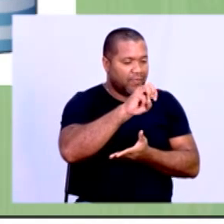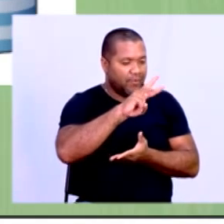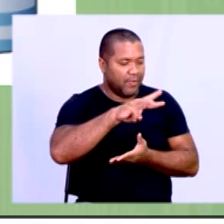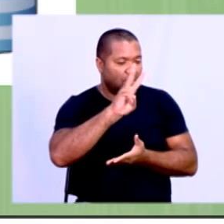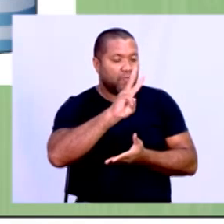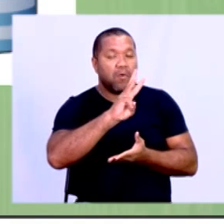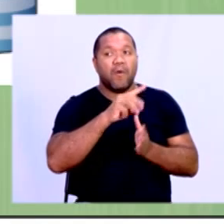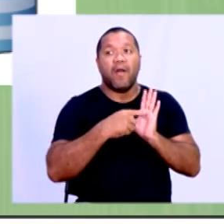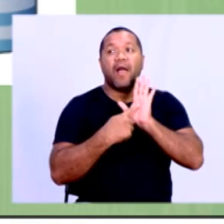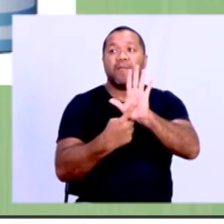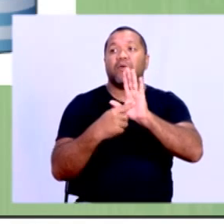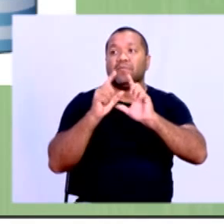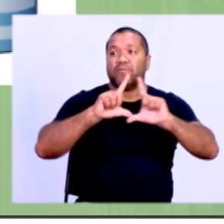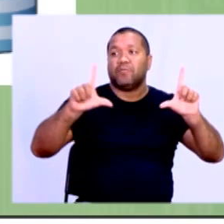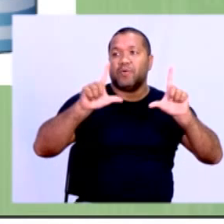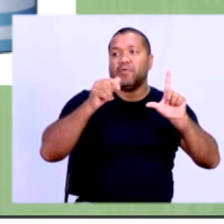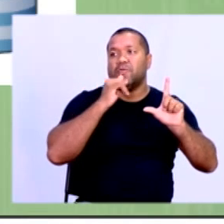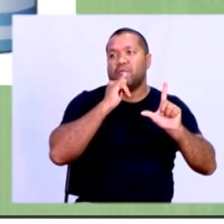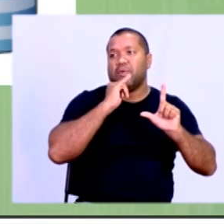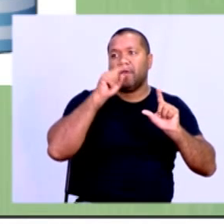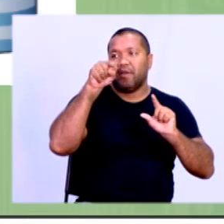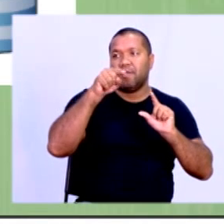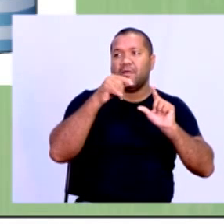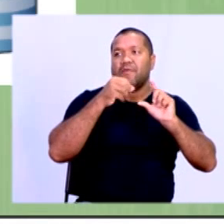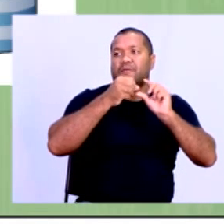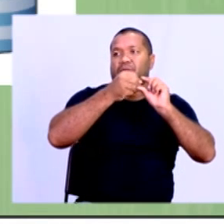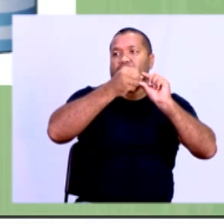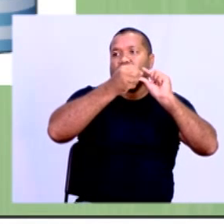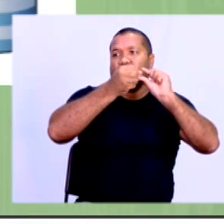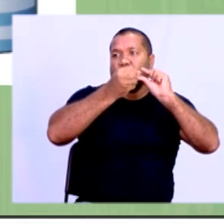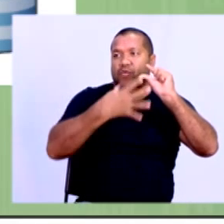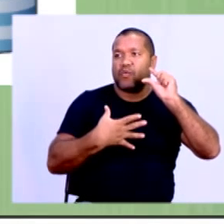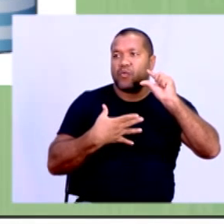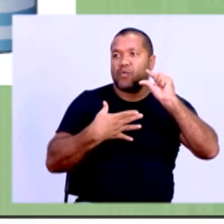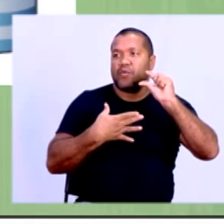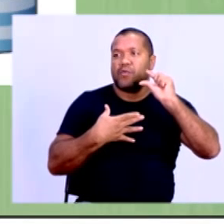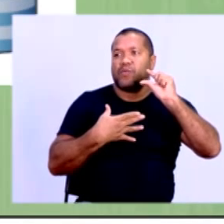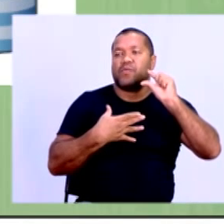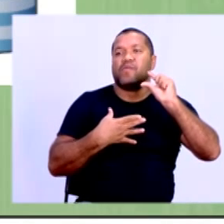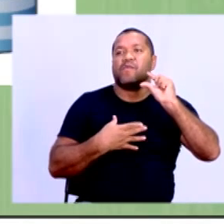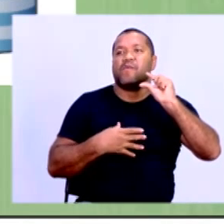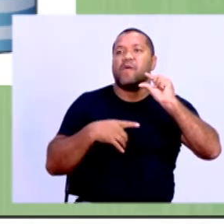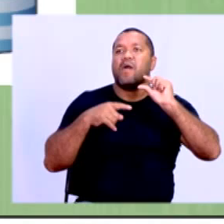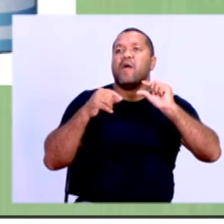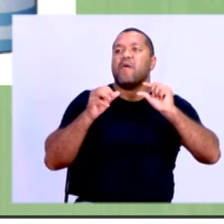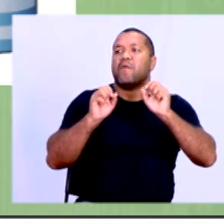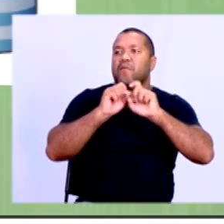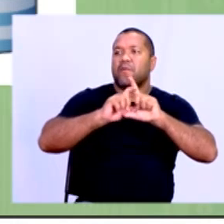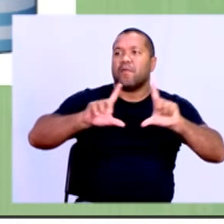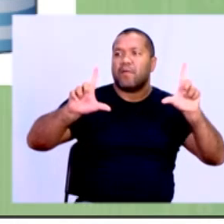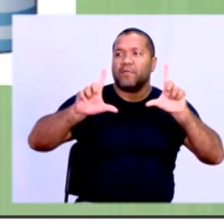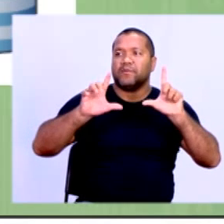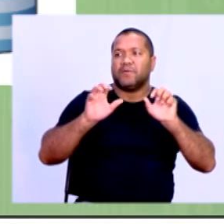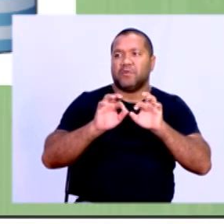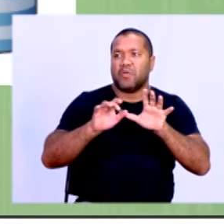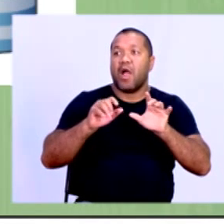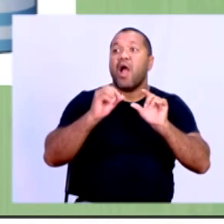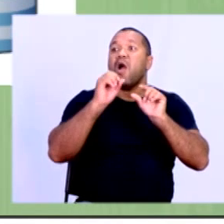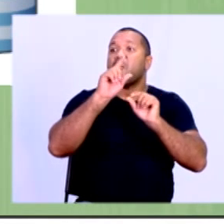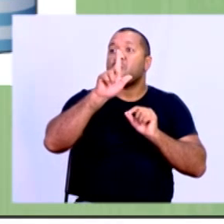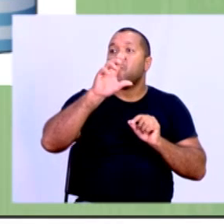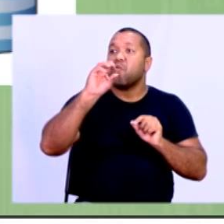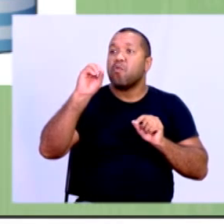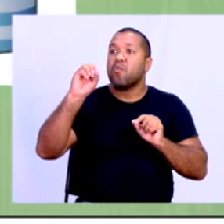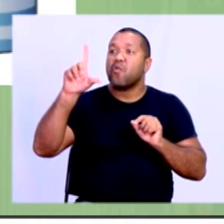por exemplo, é o view do Google. Na hora que você abre, você digitou somente Google e você fez todo esse processo, tá? Aí ele